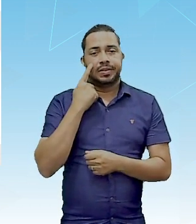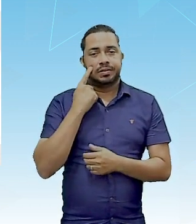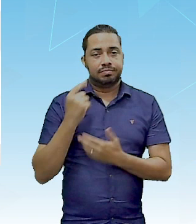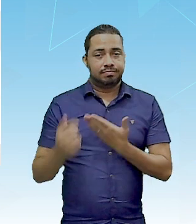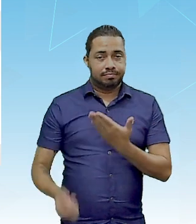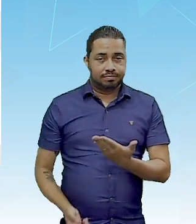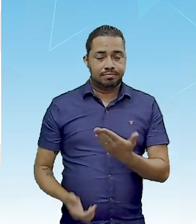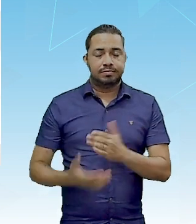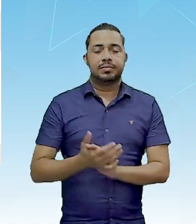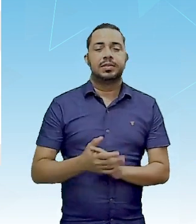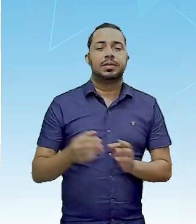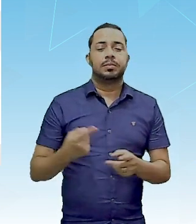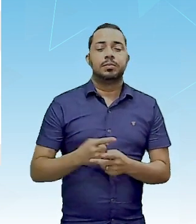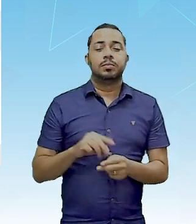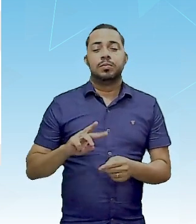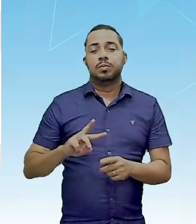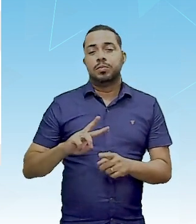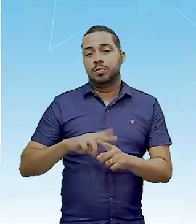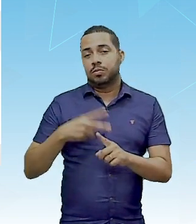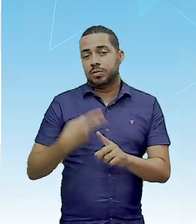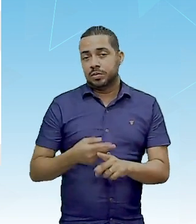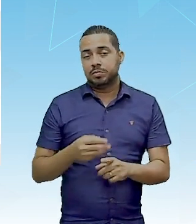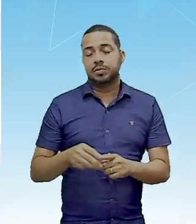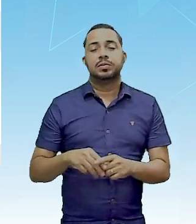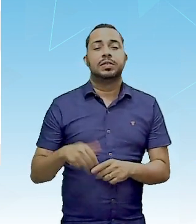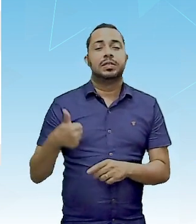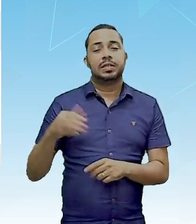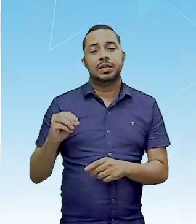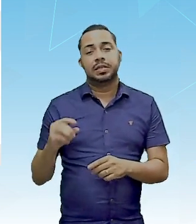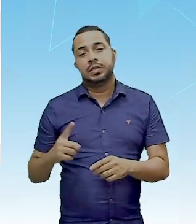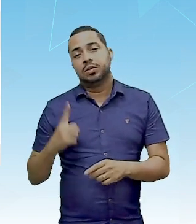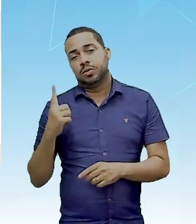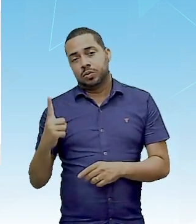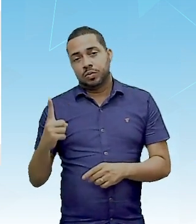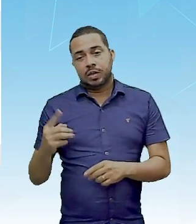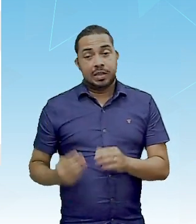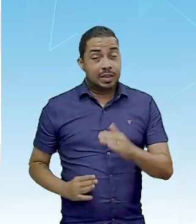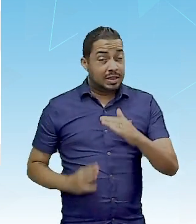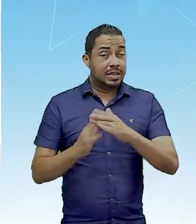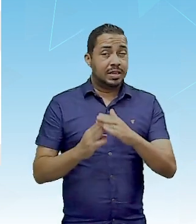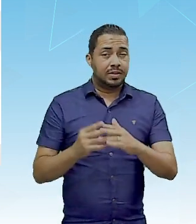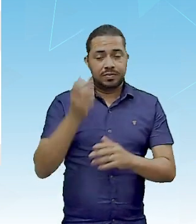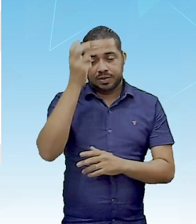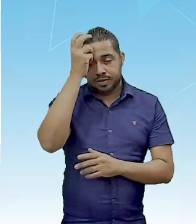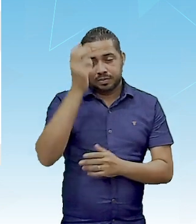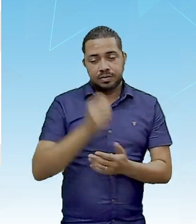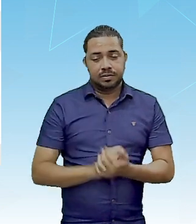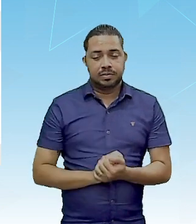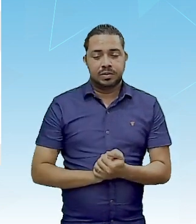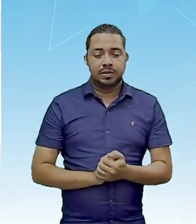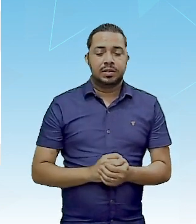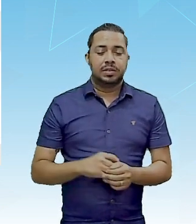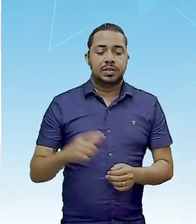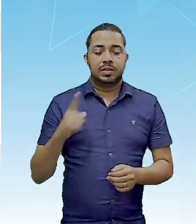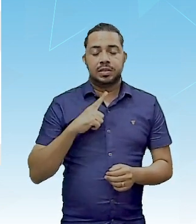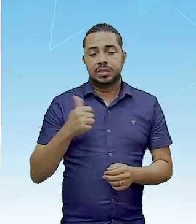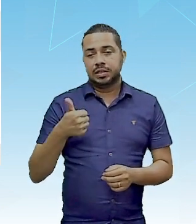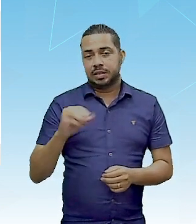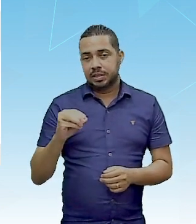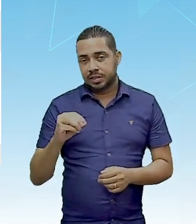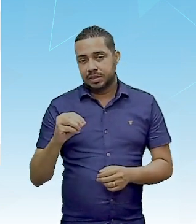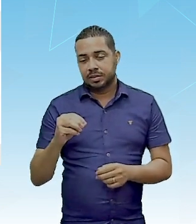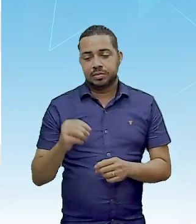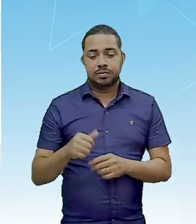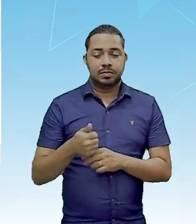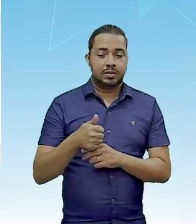tá? Que são múltiplos de 10, de 1 até o faraó, que é 10 elevado à sexta, que quer dizer que é 10 com